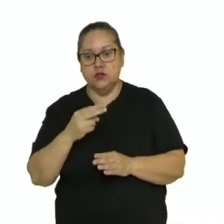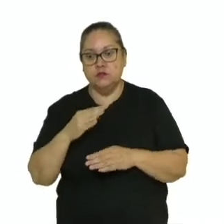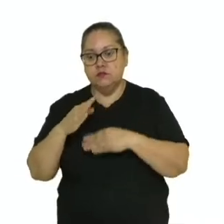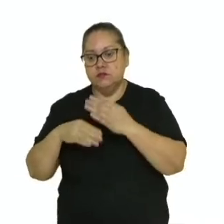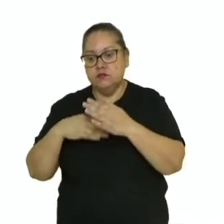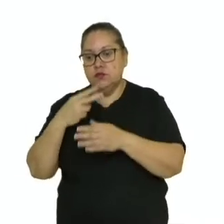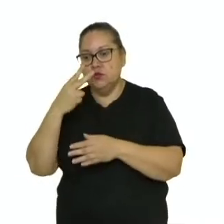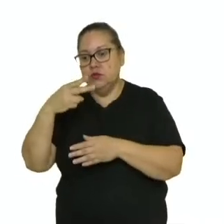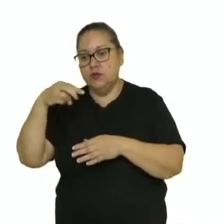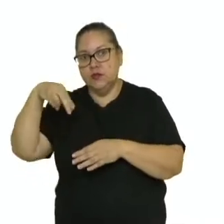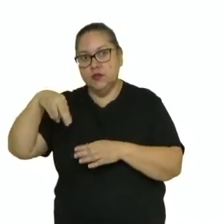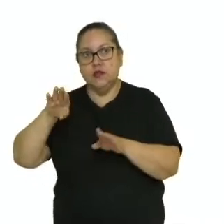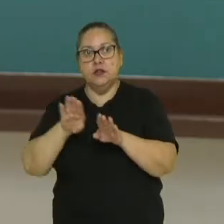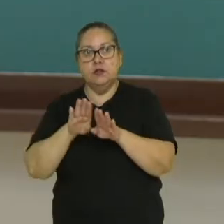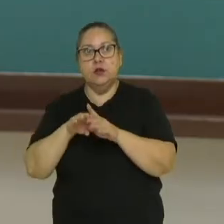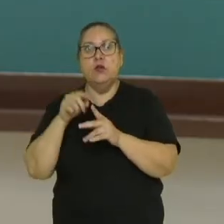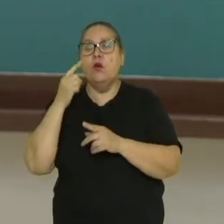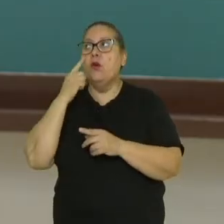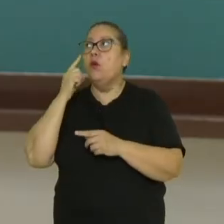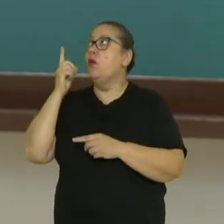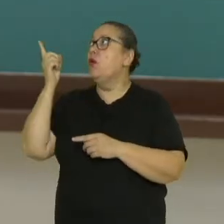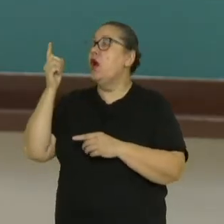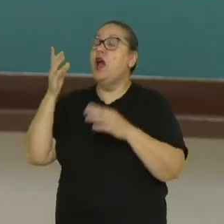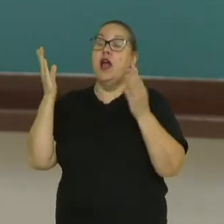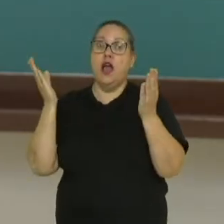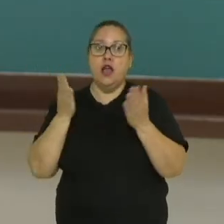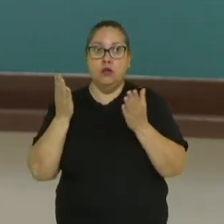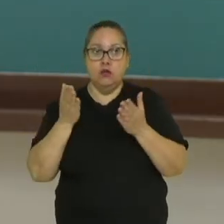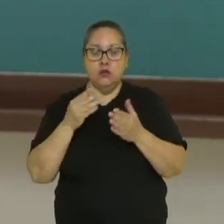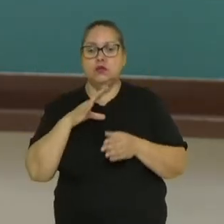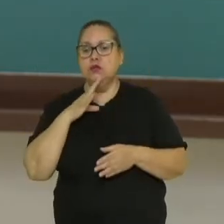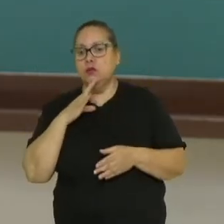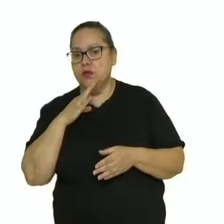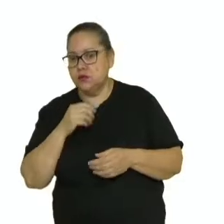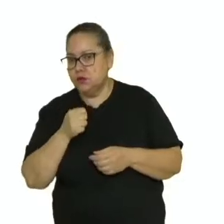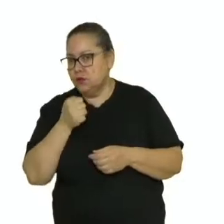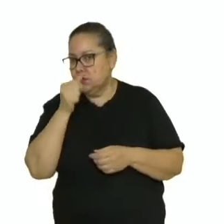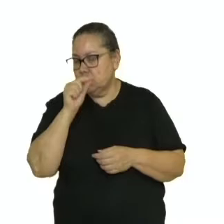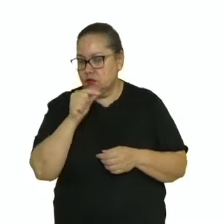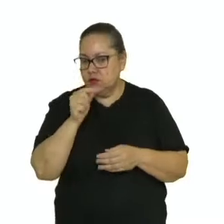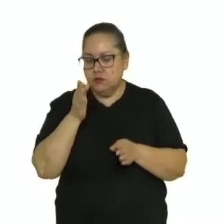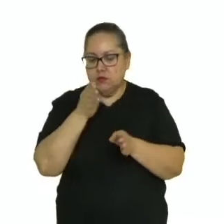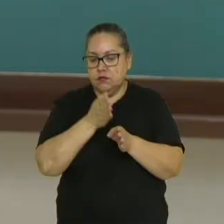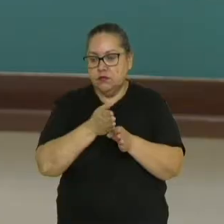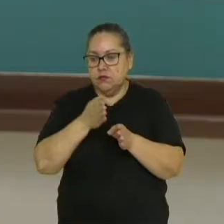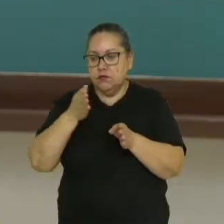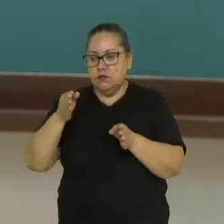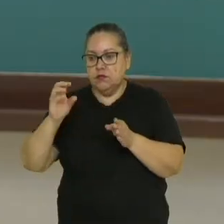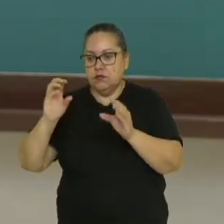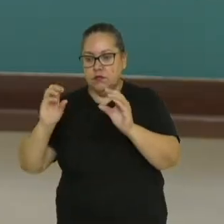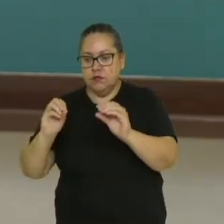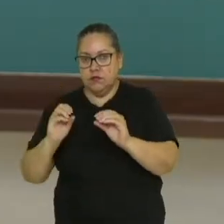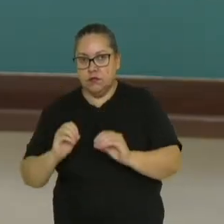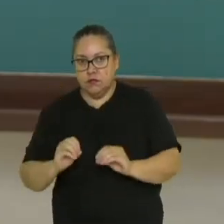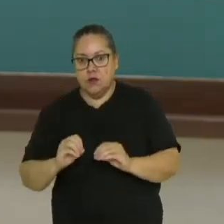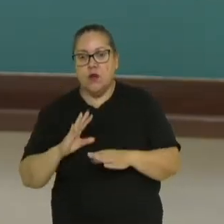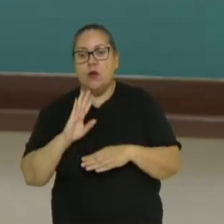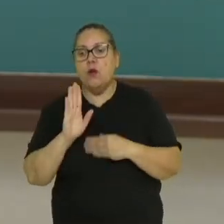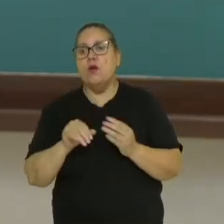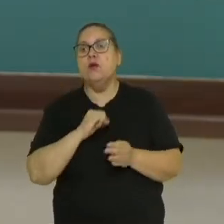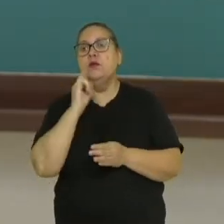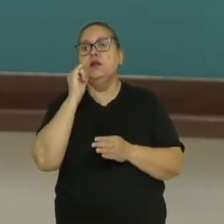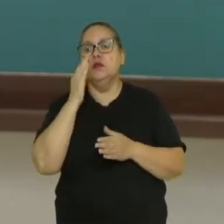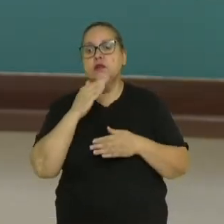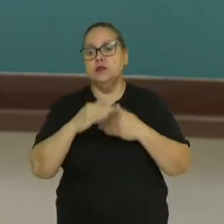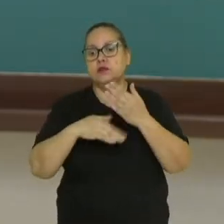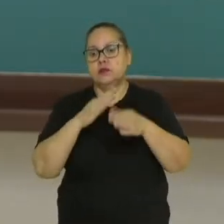também. Olha lá, vamos ver. Agora que você conheceu um pouquinho sobre a meiose, qual que é a importância desse processo?